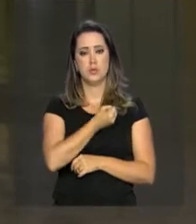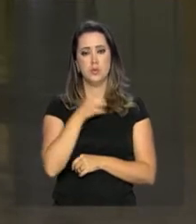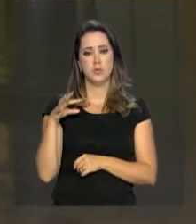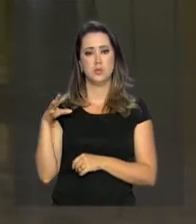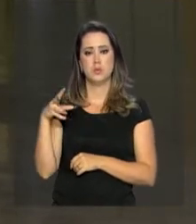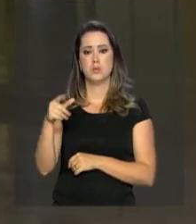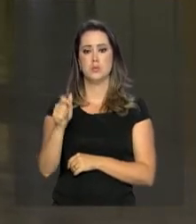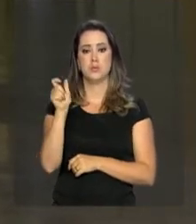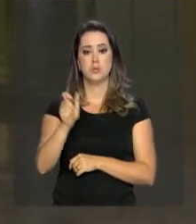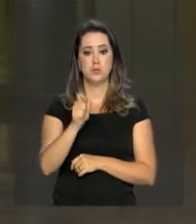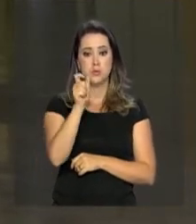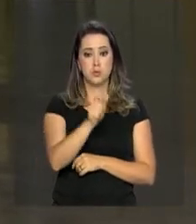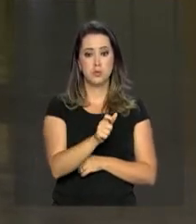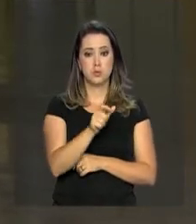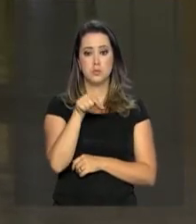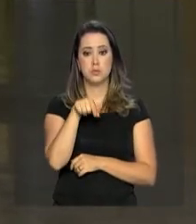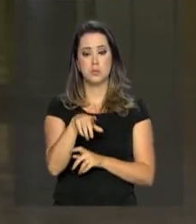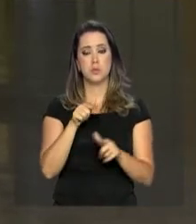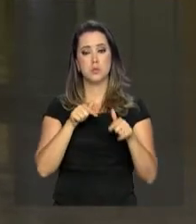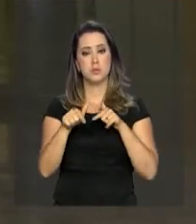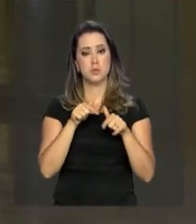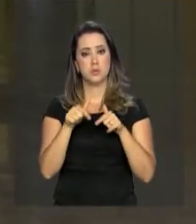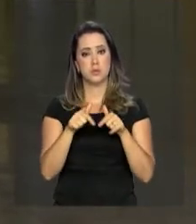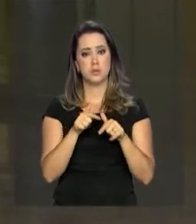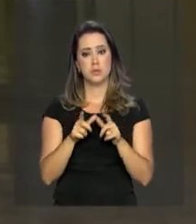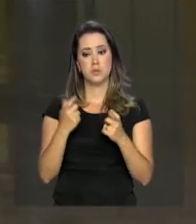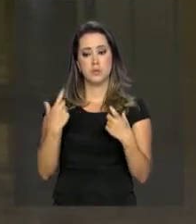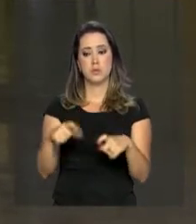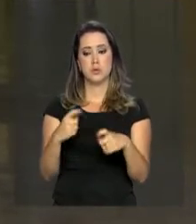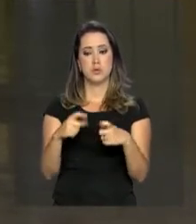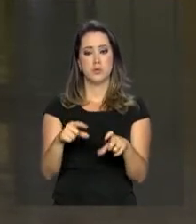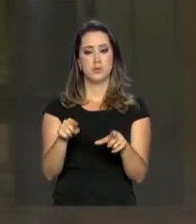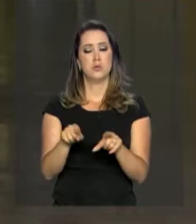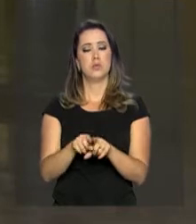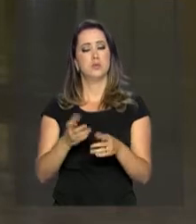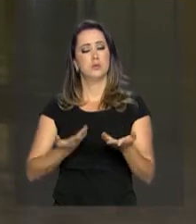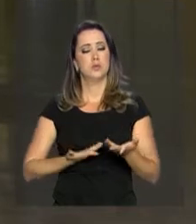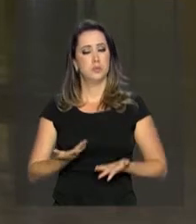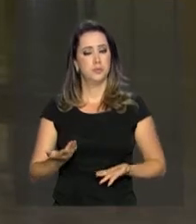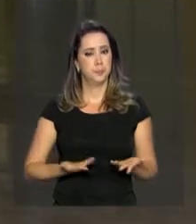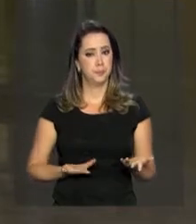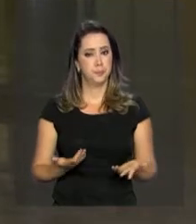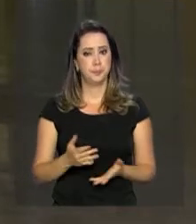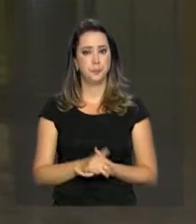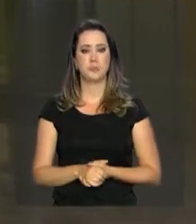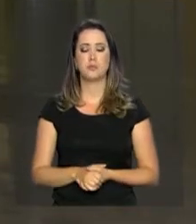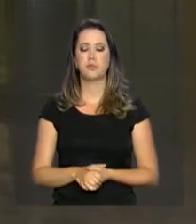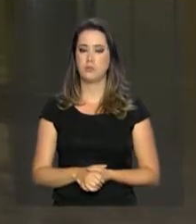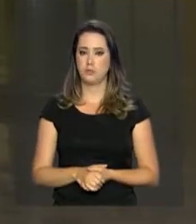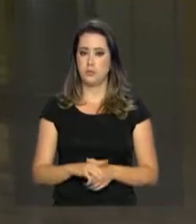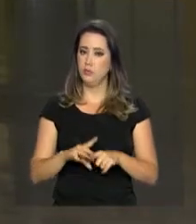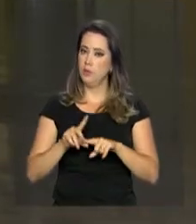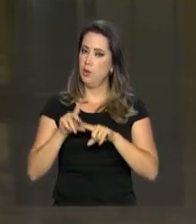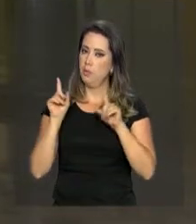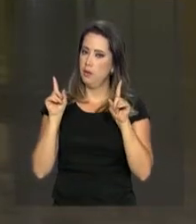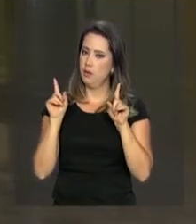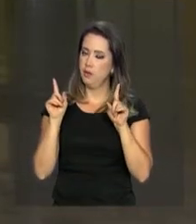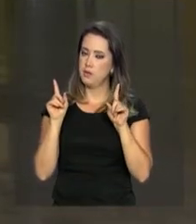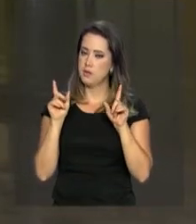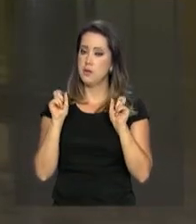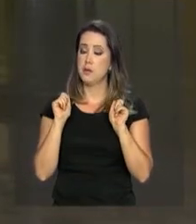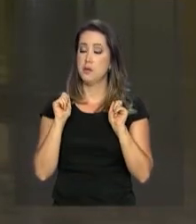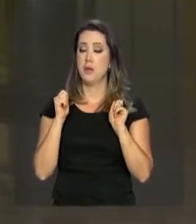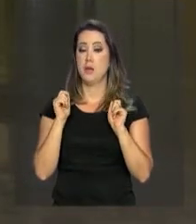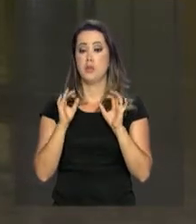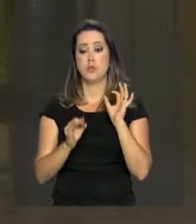de empregados naquela determinada prestação de serviço agora para isso ocorrer a